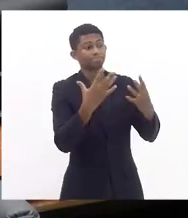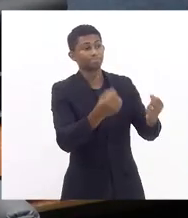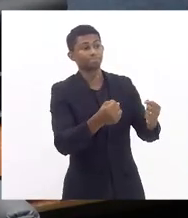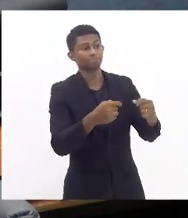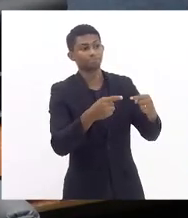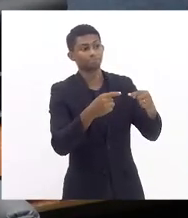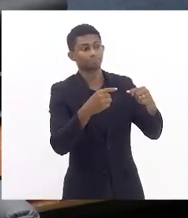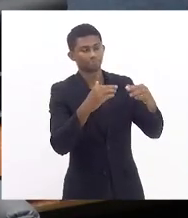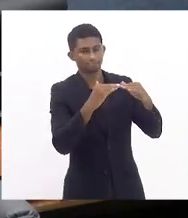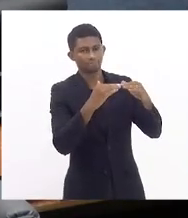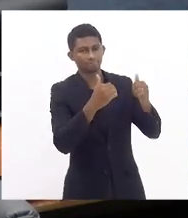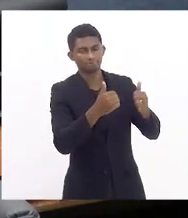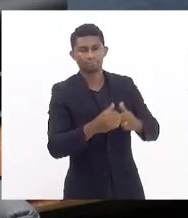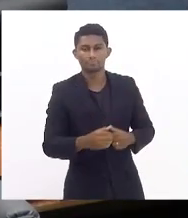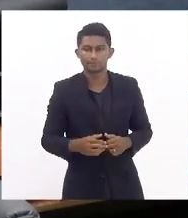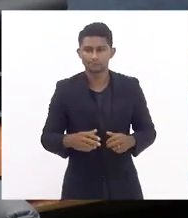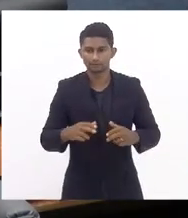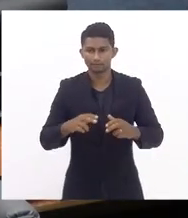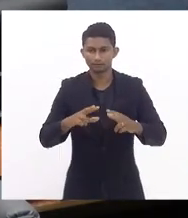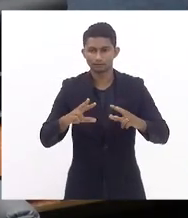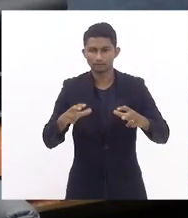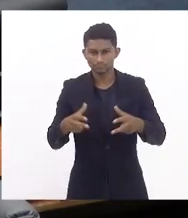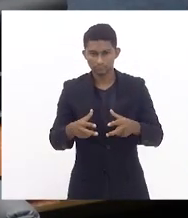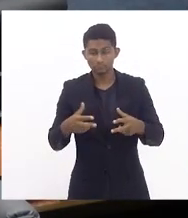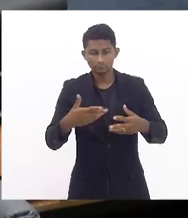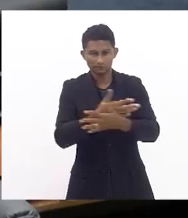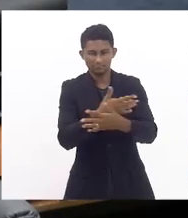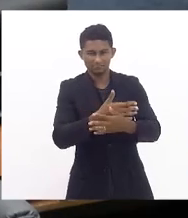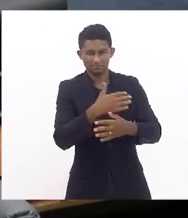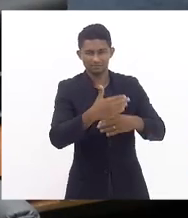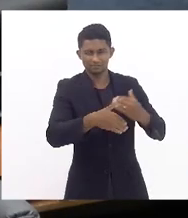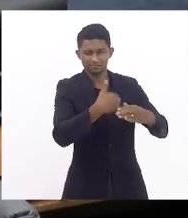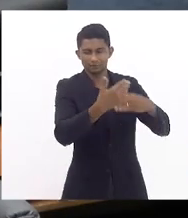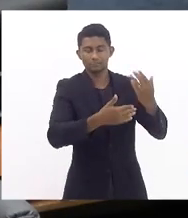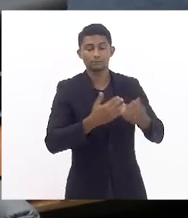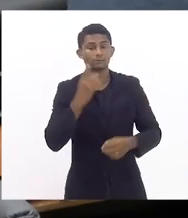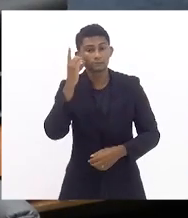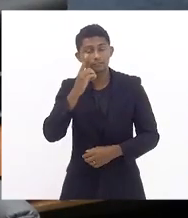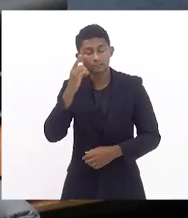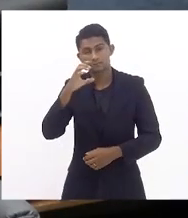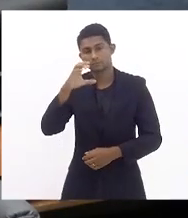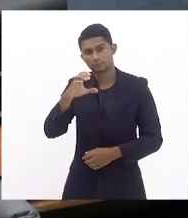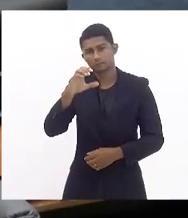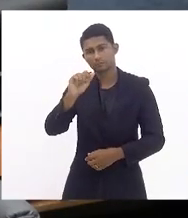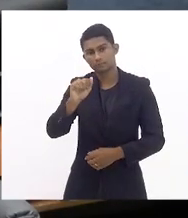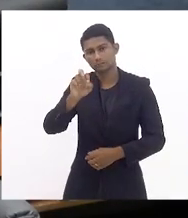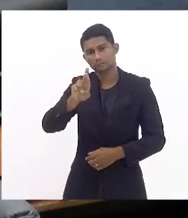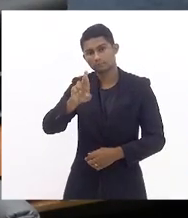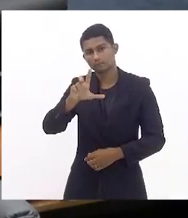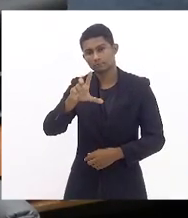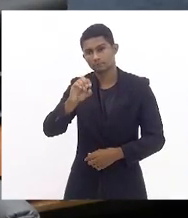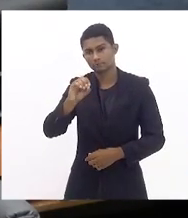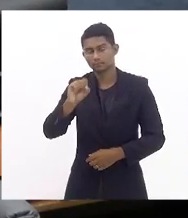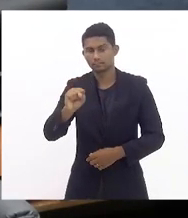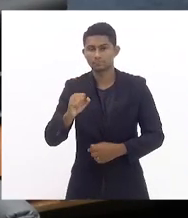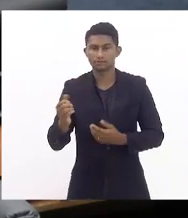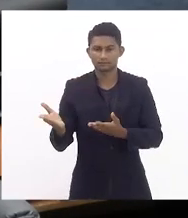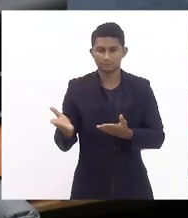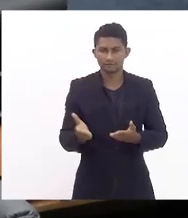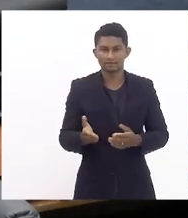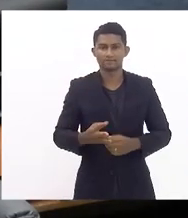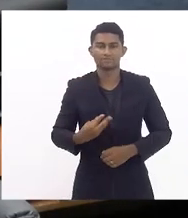Assuntos Municipais e Desenvolvimento Regional, deputado Carlos Macedo. Deputado Carlos Macedo.